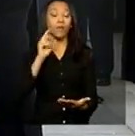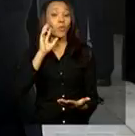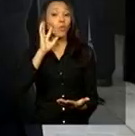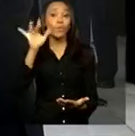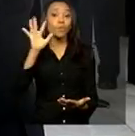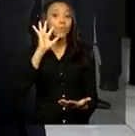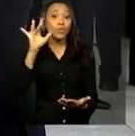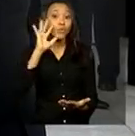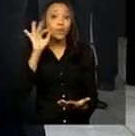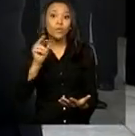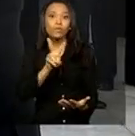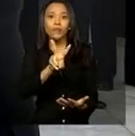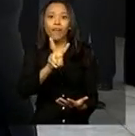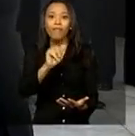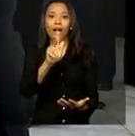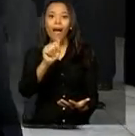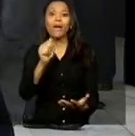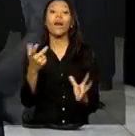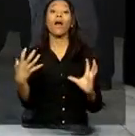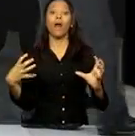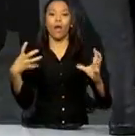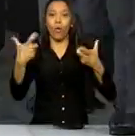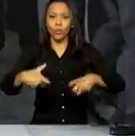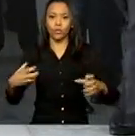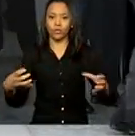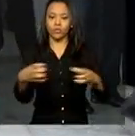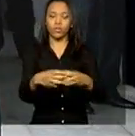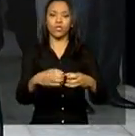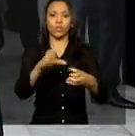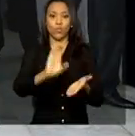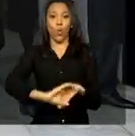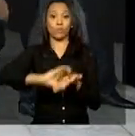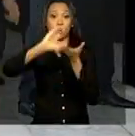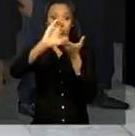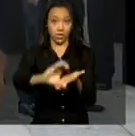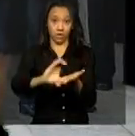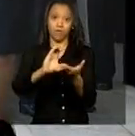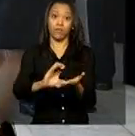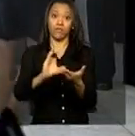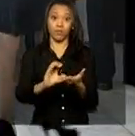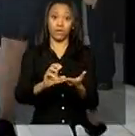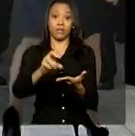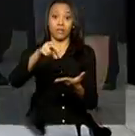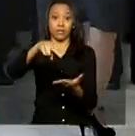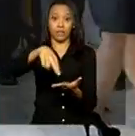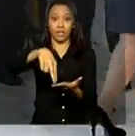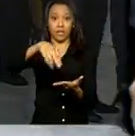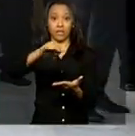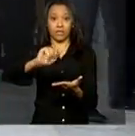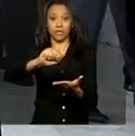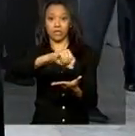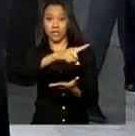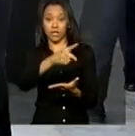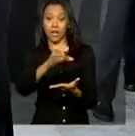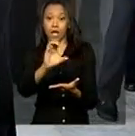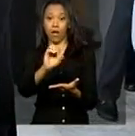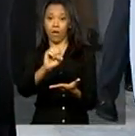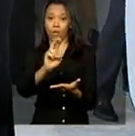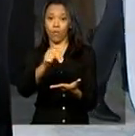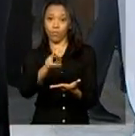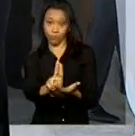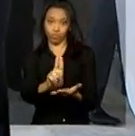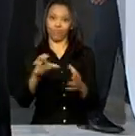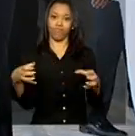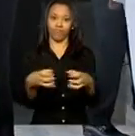vaga no Conselho de Segurança das Nações Unidas, né? Que, de certa maneira, pode voltar ao discurso brasileiro, mas aí a gente vai ter que esperar um pouquinho para